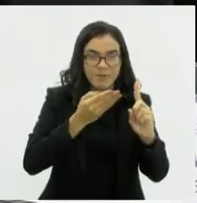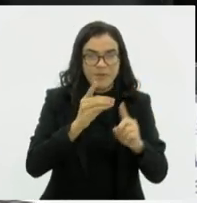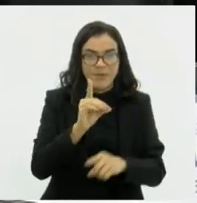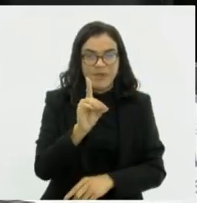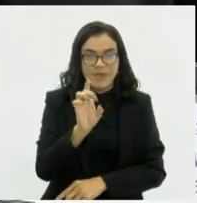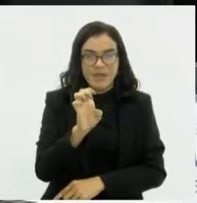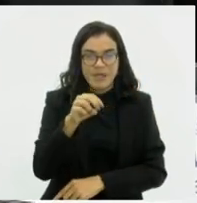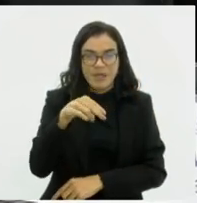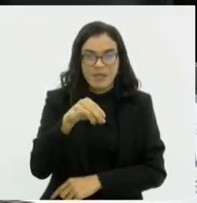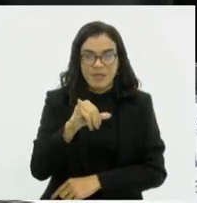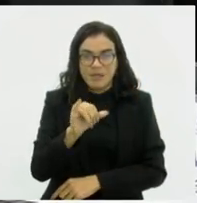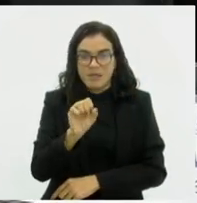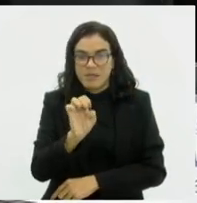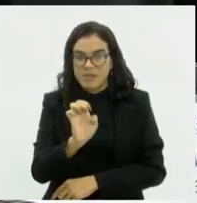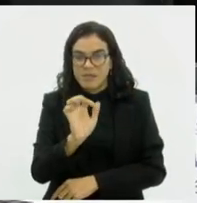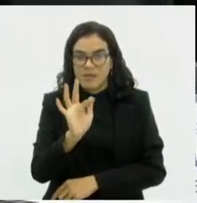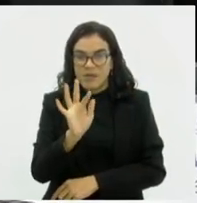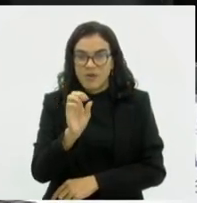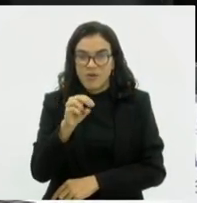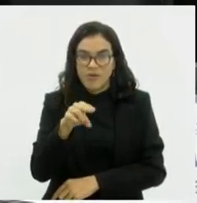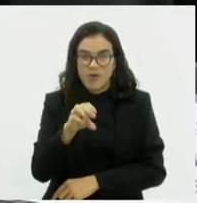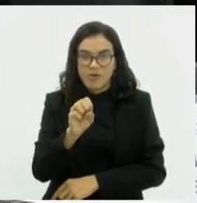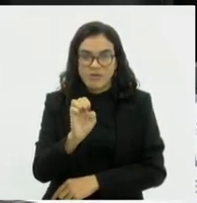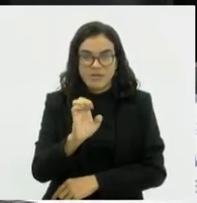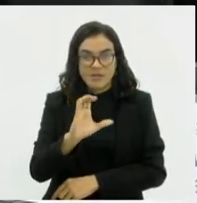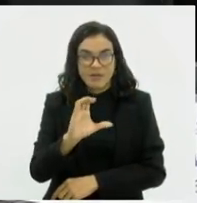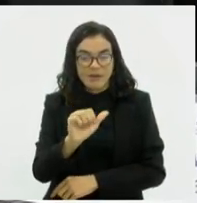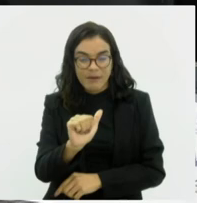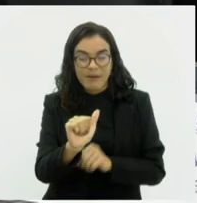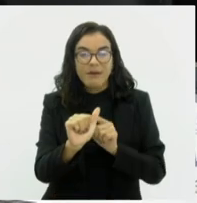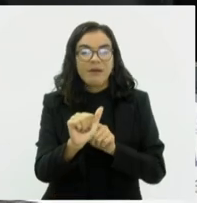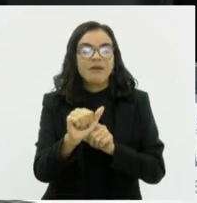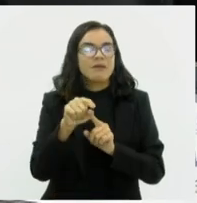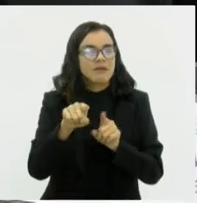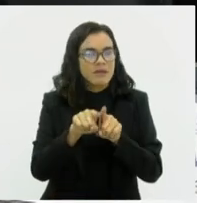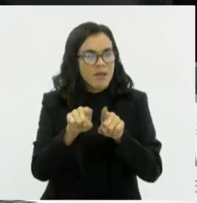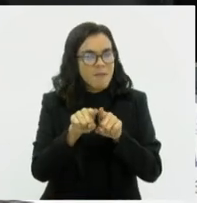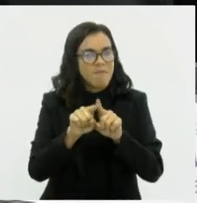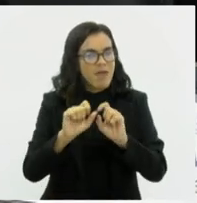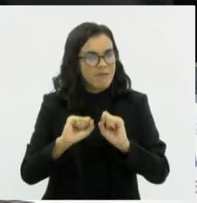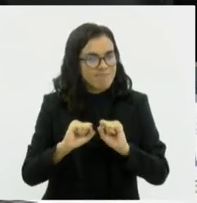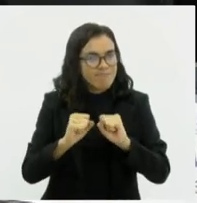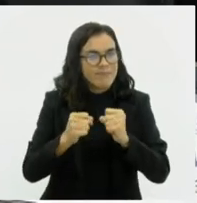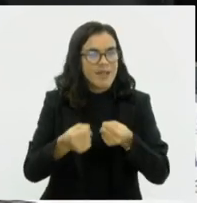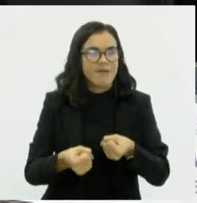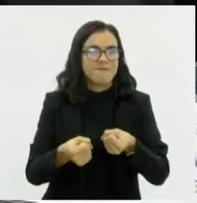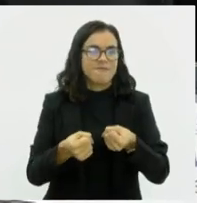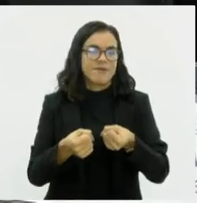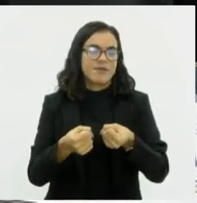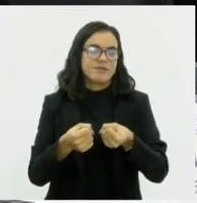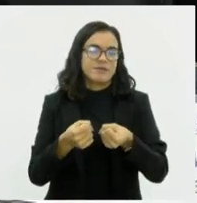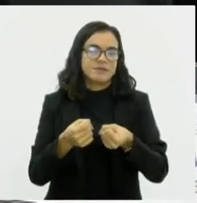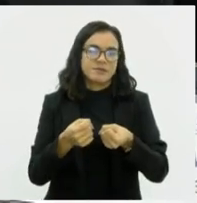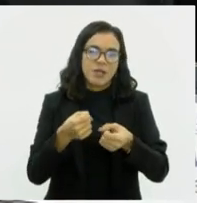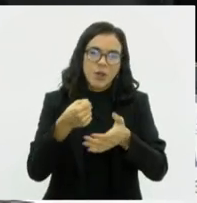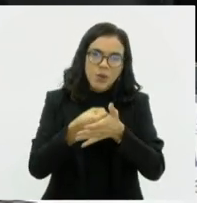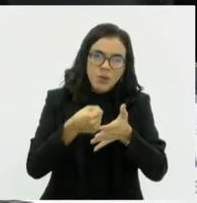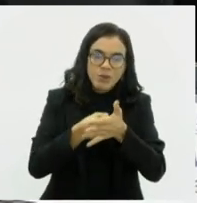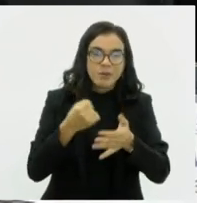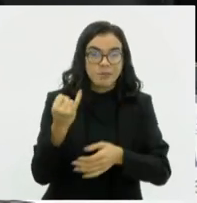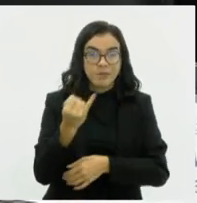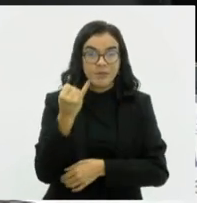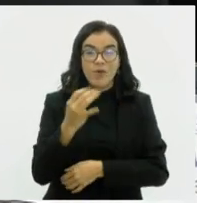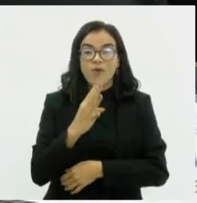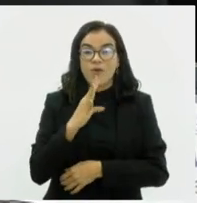Denise Fonseca, Jesus Aragão, que também é uma bandeira importantíssima. Eu conheci essa